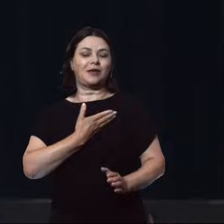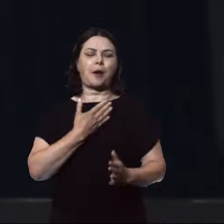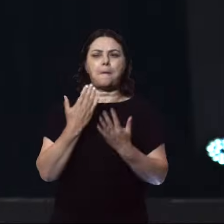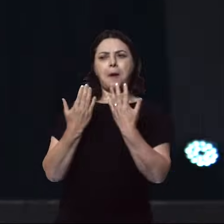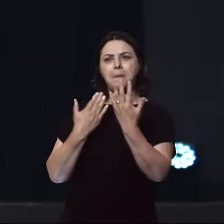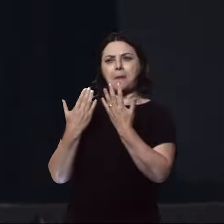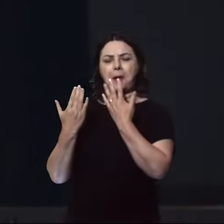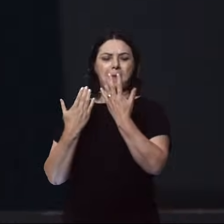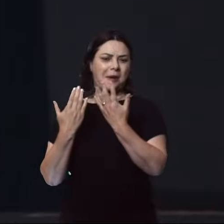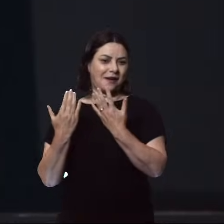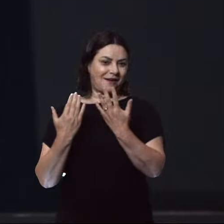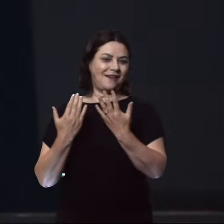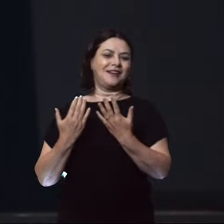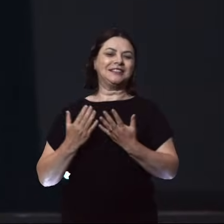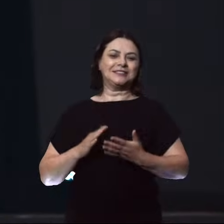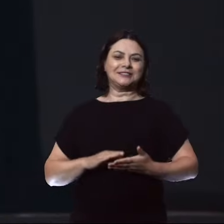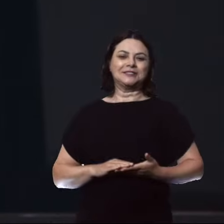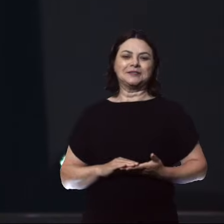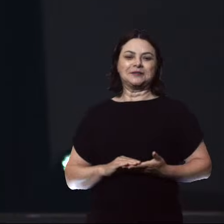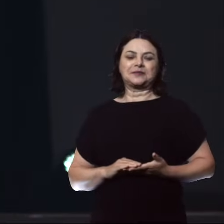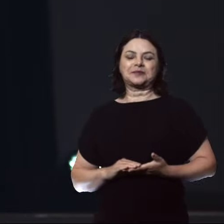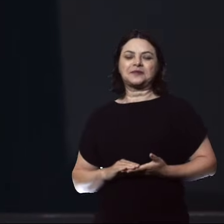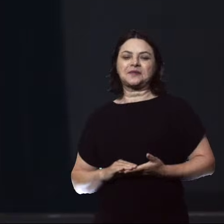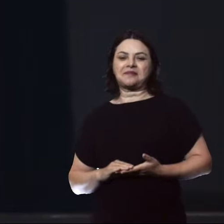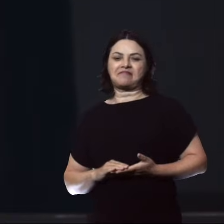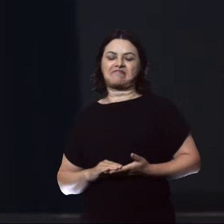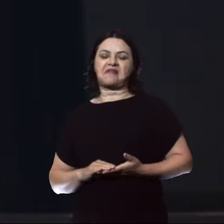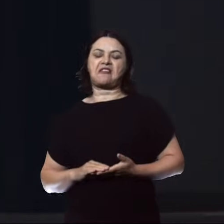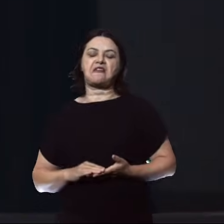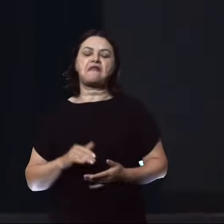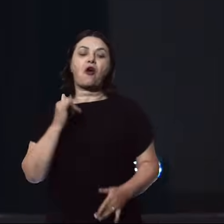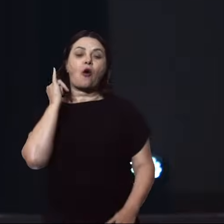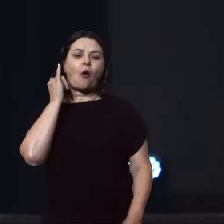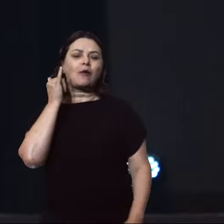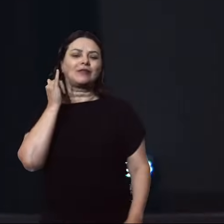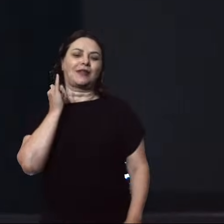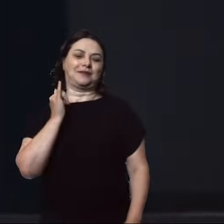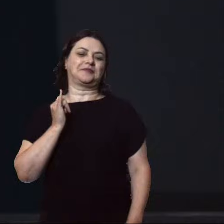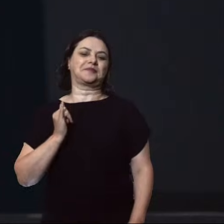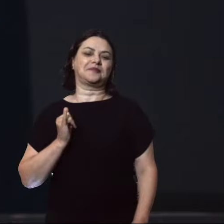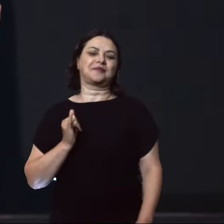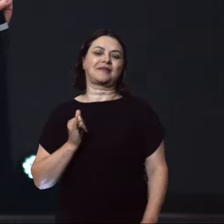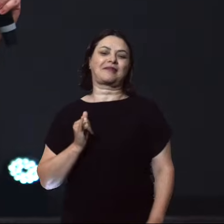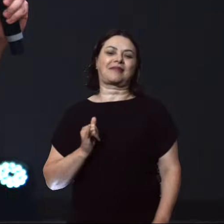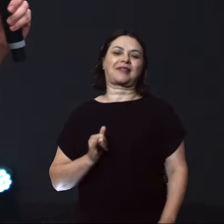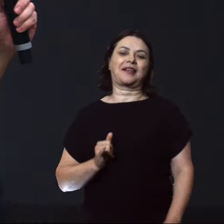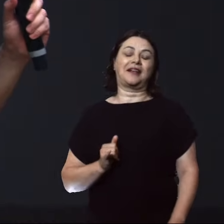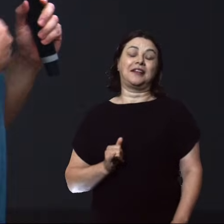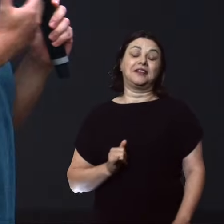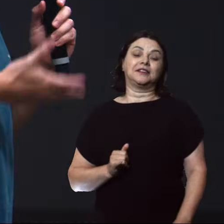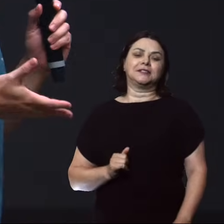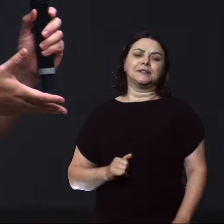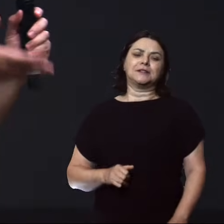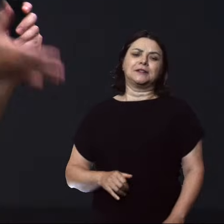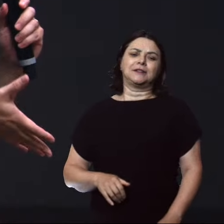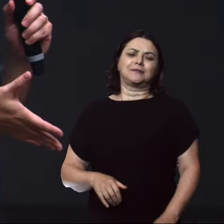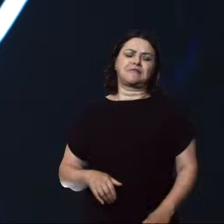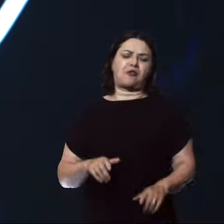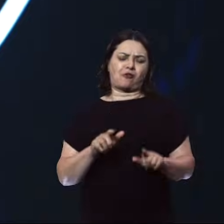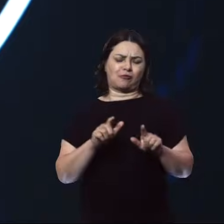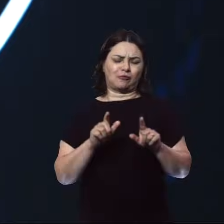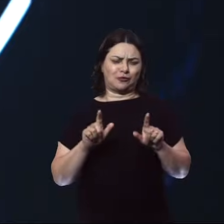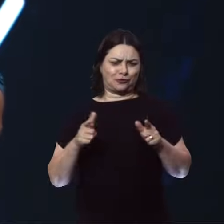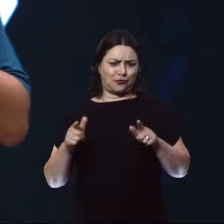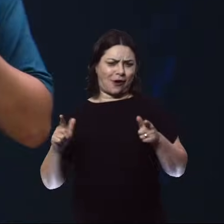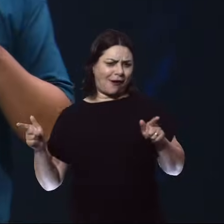papo em dia. E vou confessar uma coisa para vocês. Faz tempo que eu não faço churrasco, porque faz 3 anos que eu